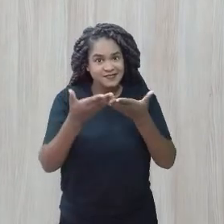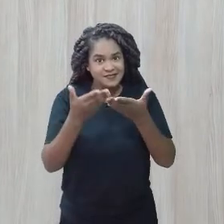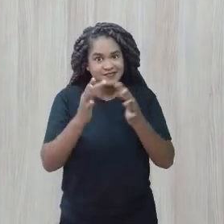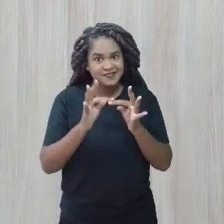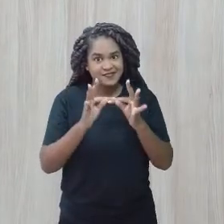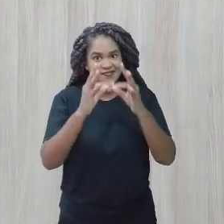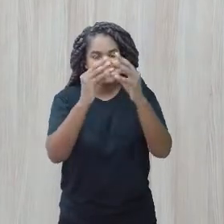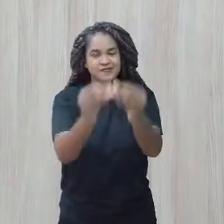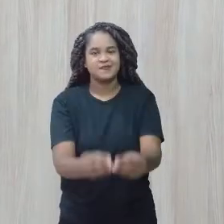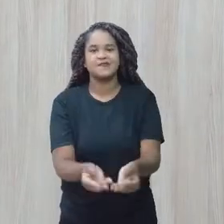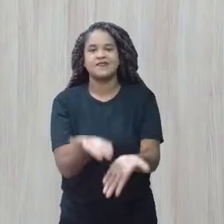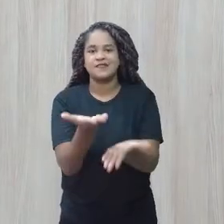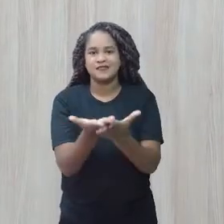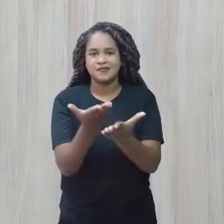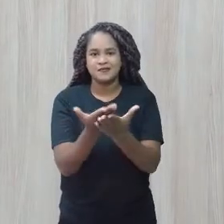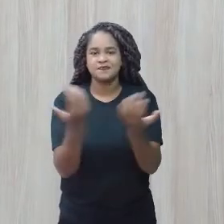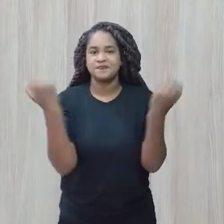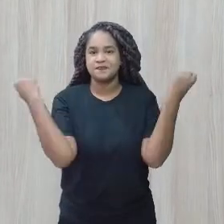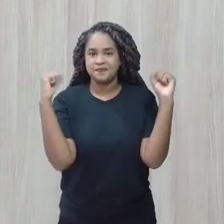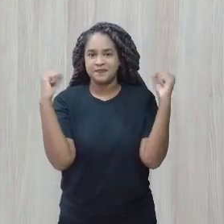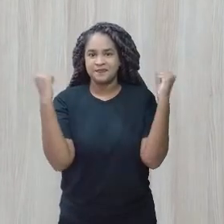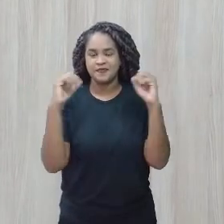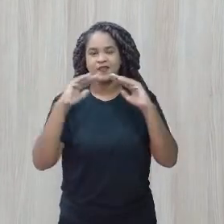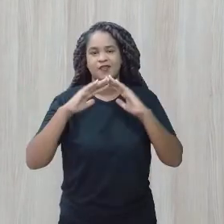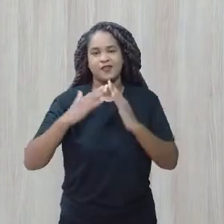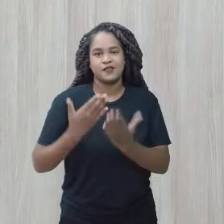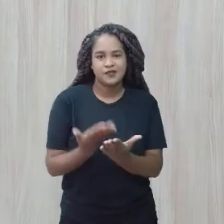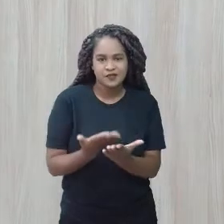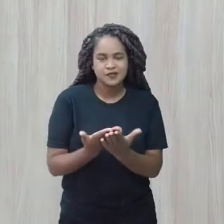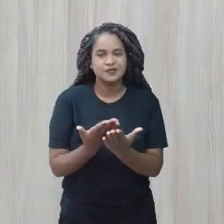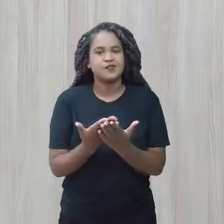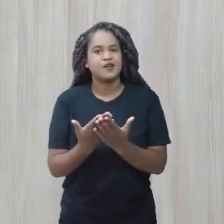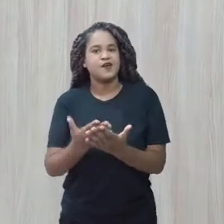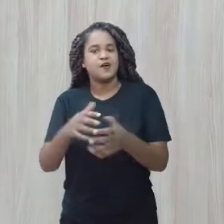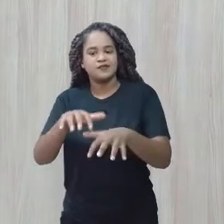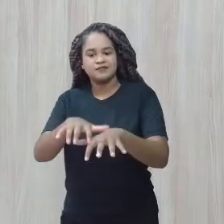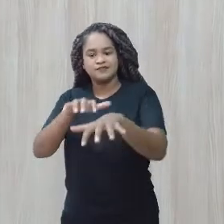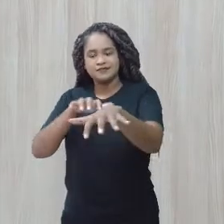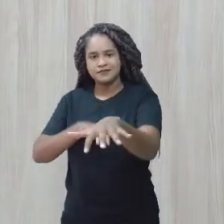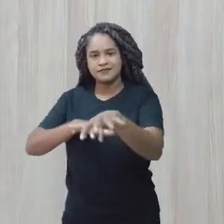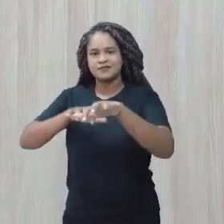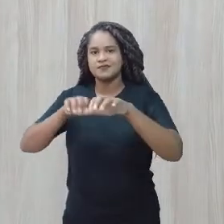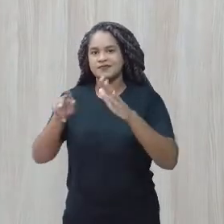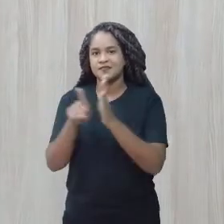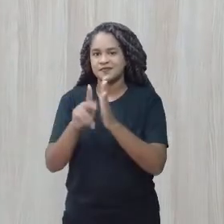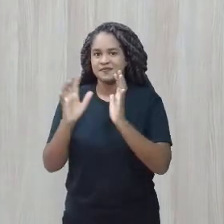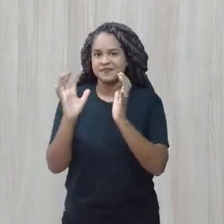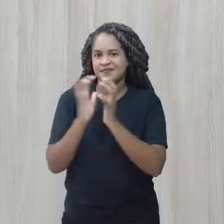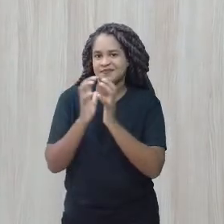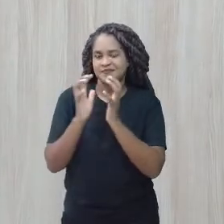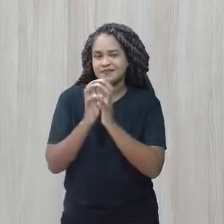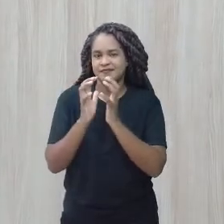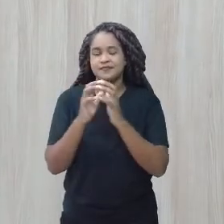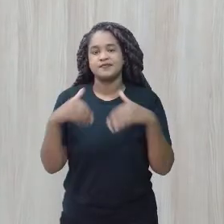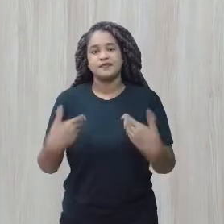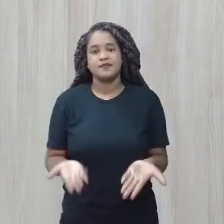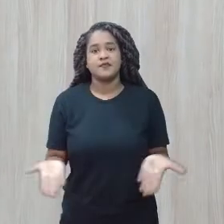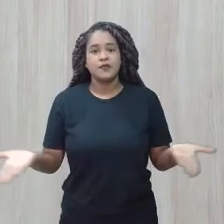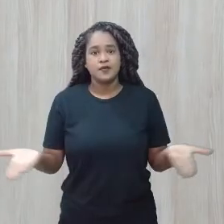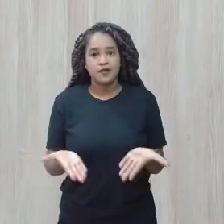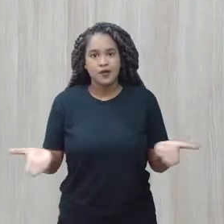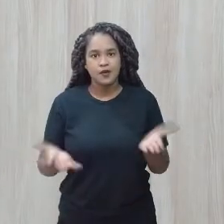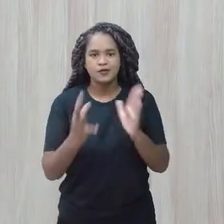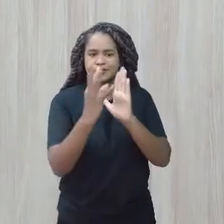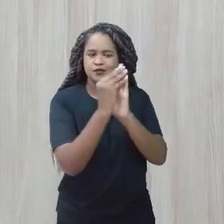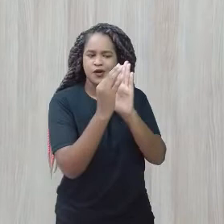bem-vindos a mais uma aula de Educação Física na Escola Municipal para Aulas Digitais do Recife. Hoje nós estamos com um